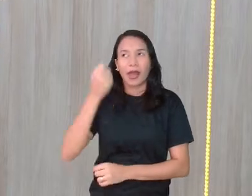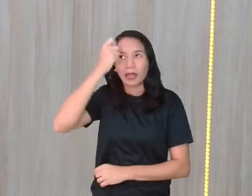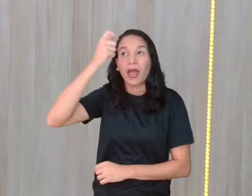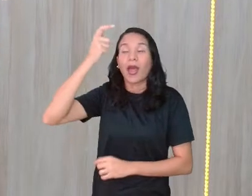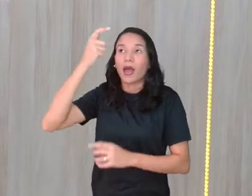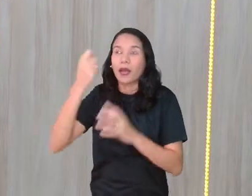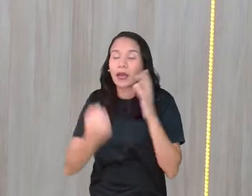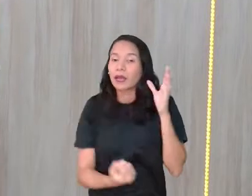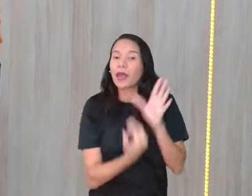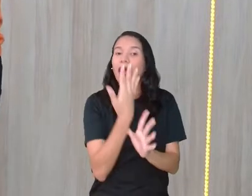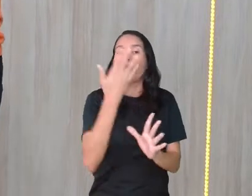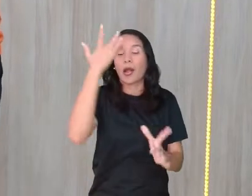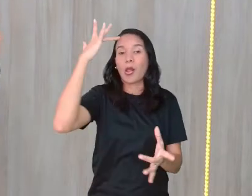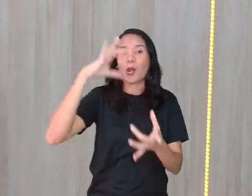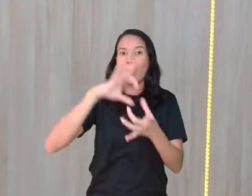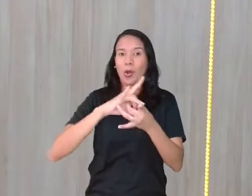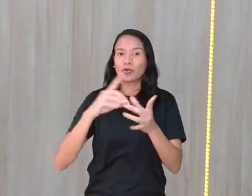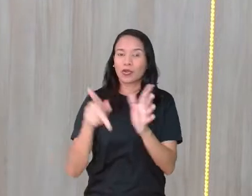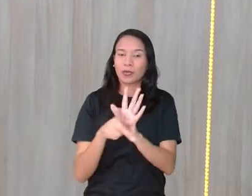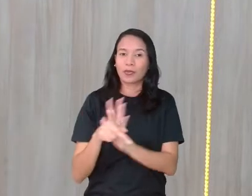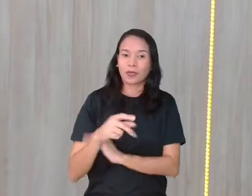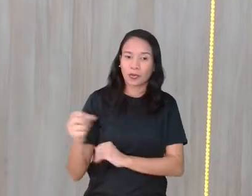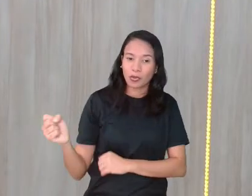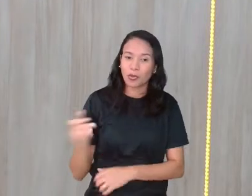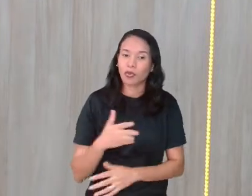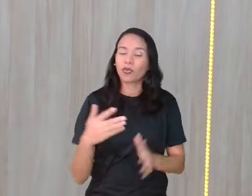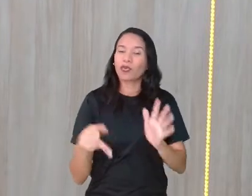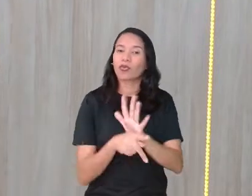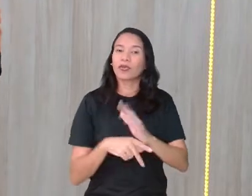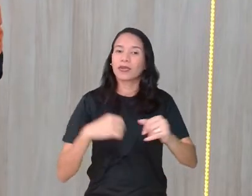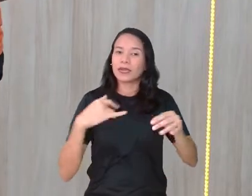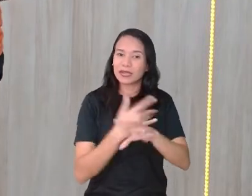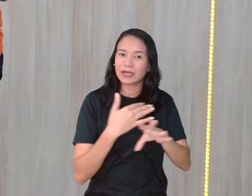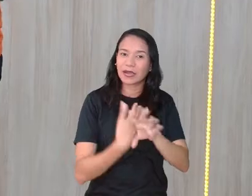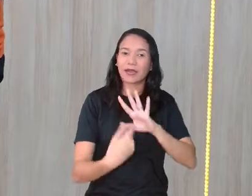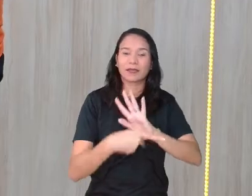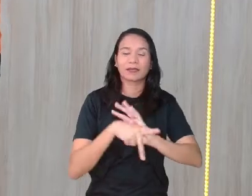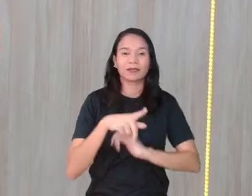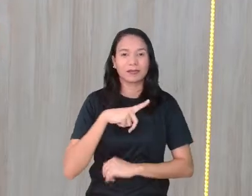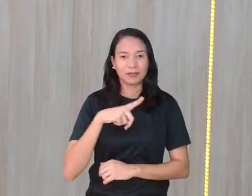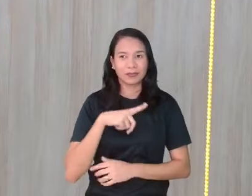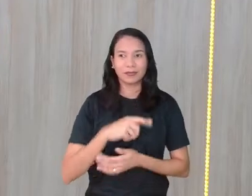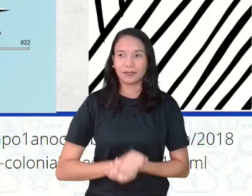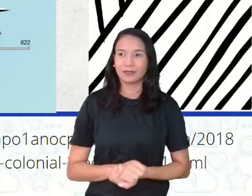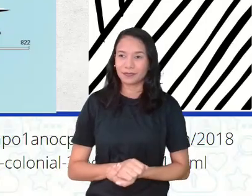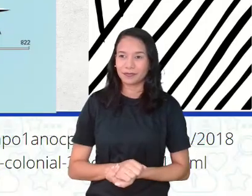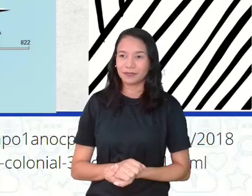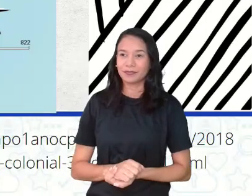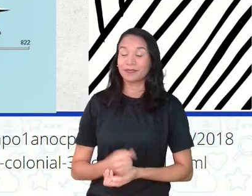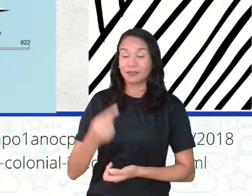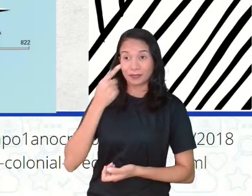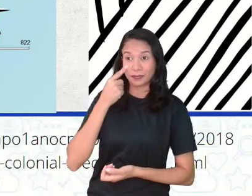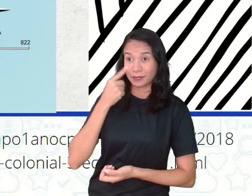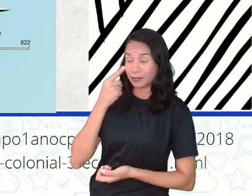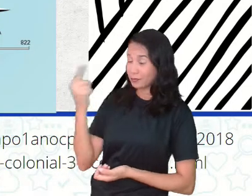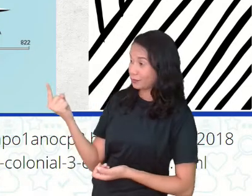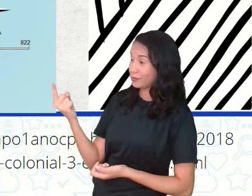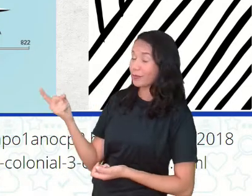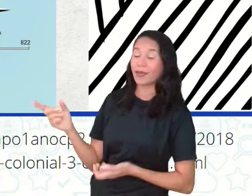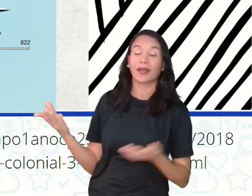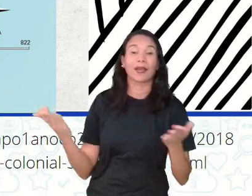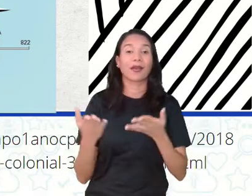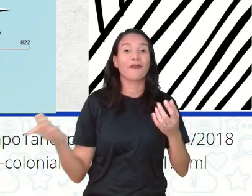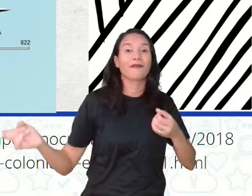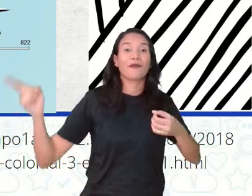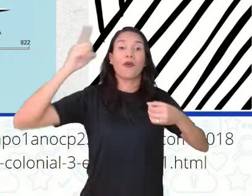a partir dessa lógica. Tem currais novos também, lá no Rio Grande do Norte, e por aí vai. Olha aqui, ó. Então, voltando